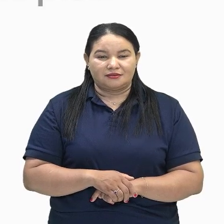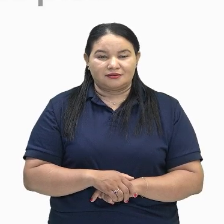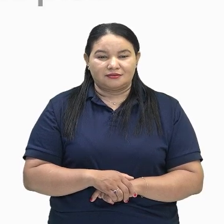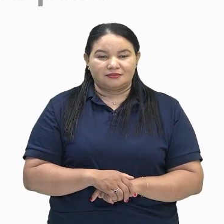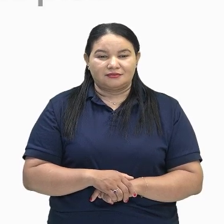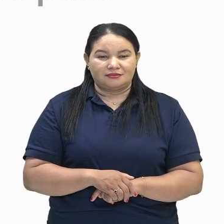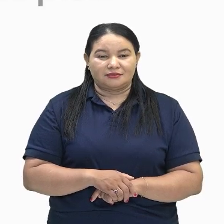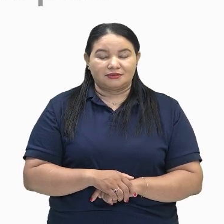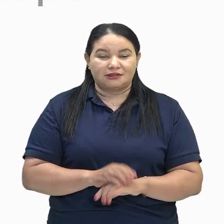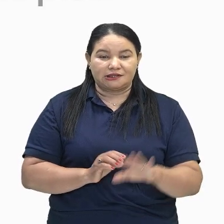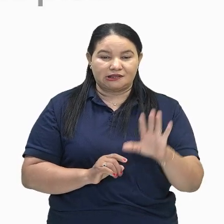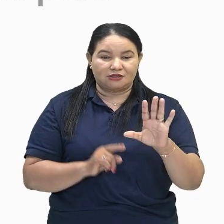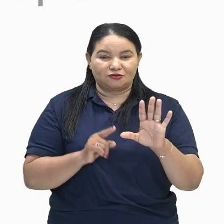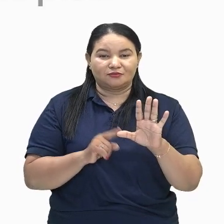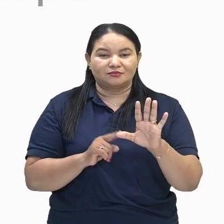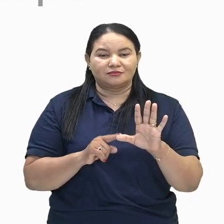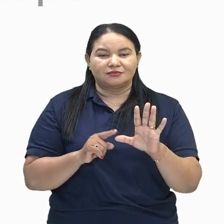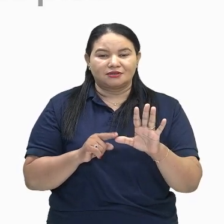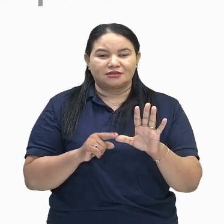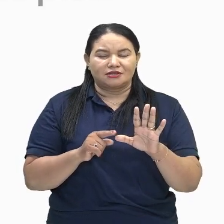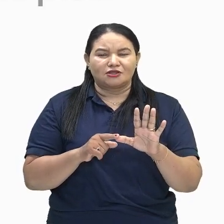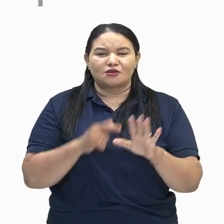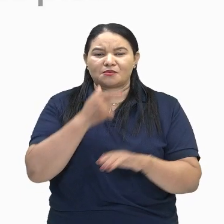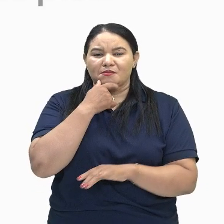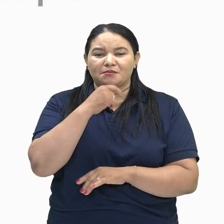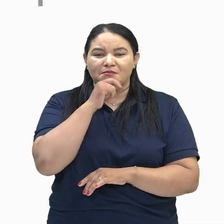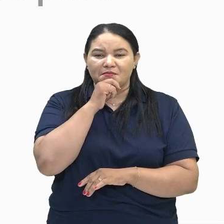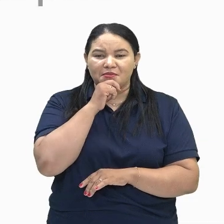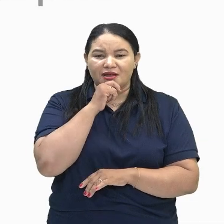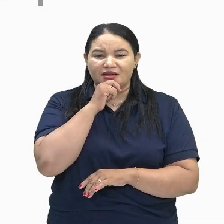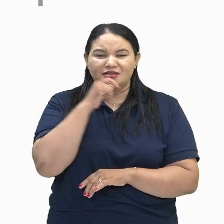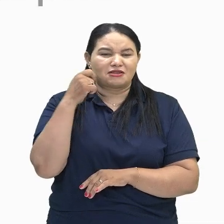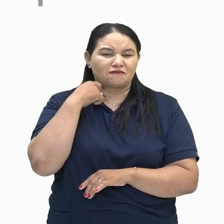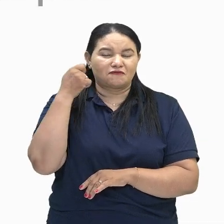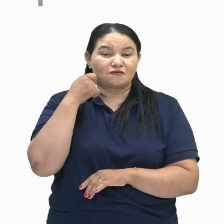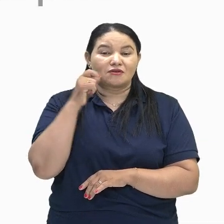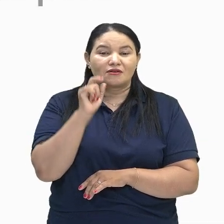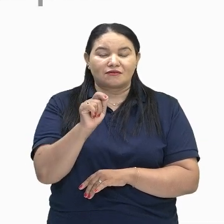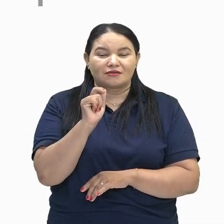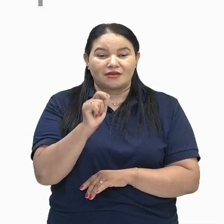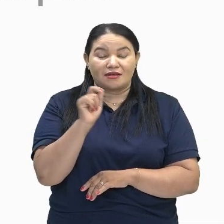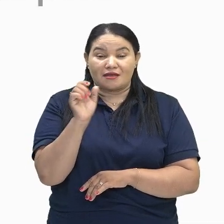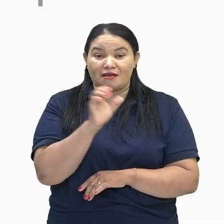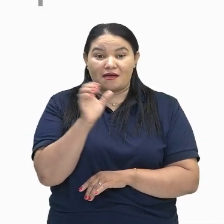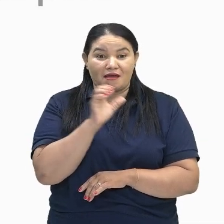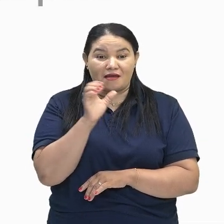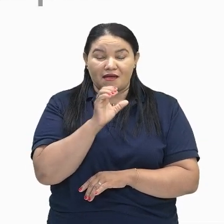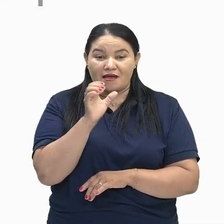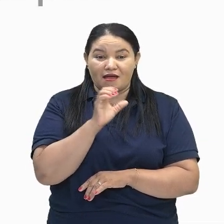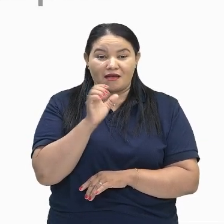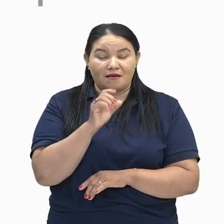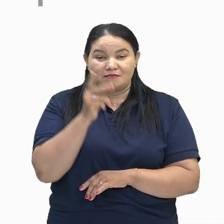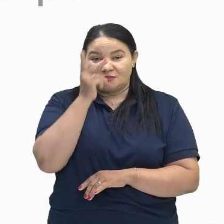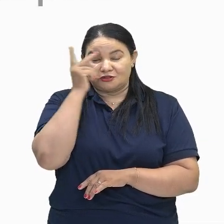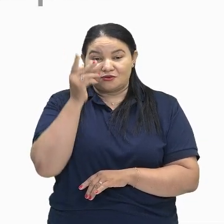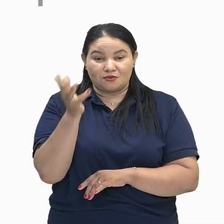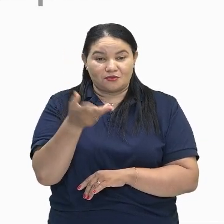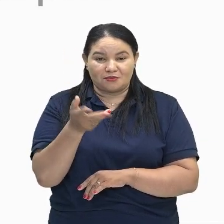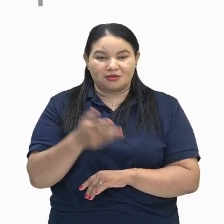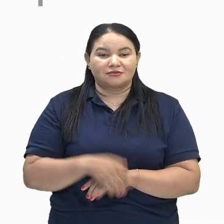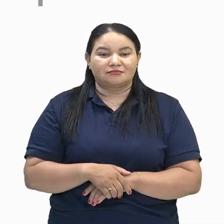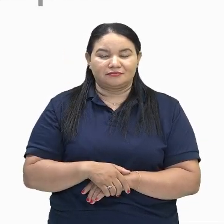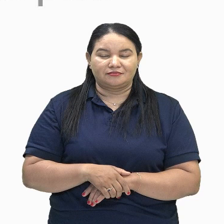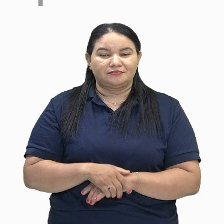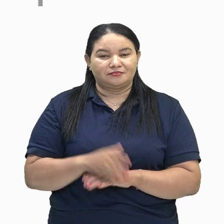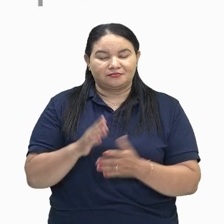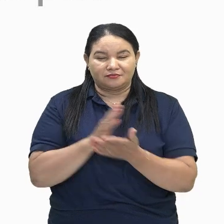O quinto, tirar o pai da forca. Alguém que está com muita pressa. Em determinados contextos pode